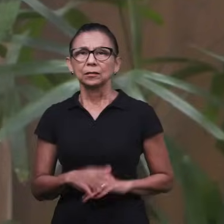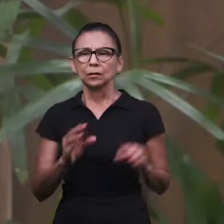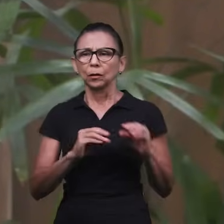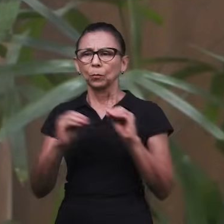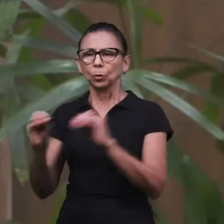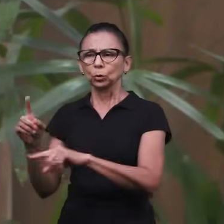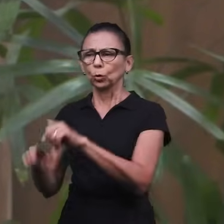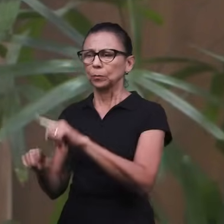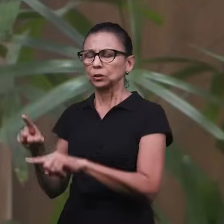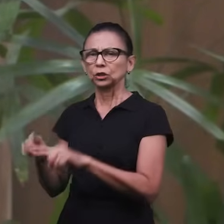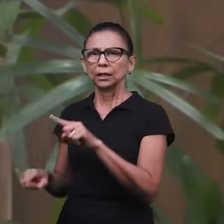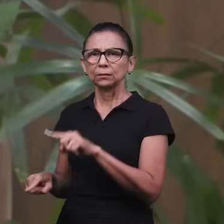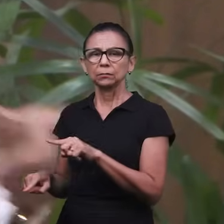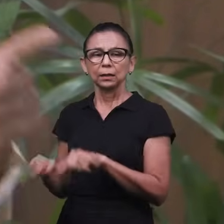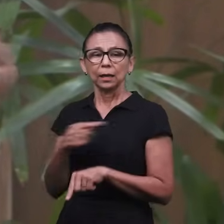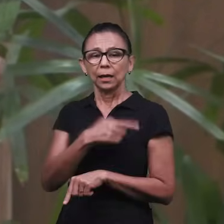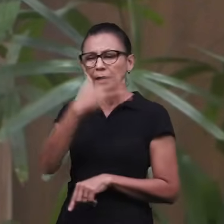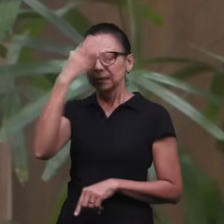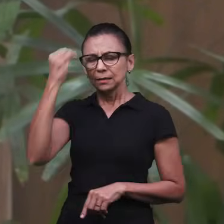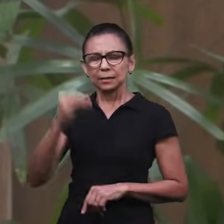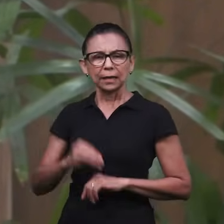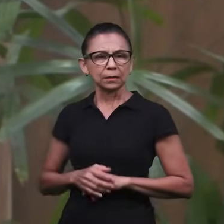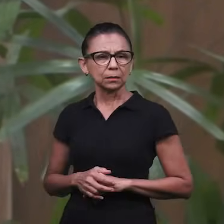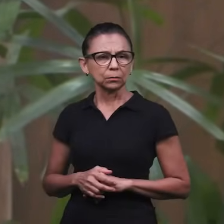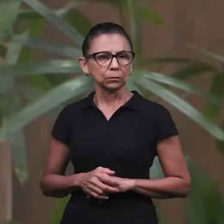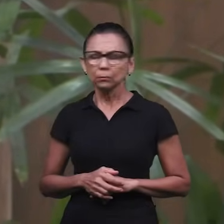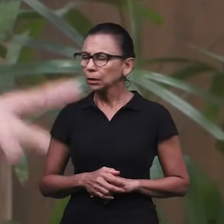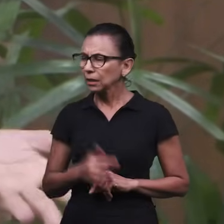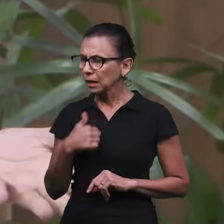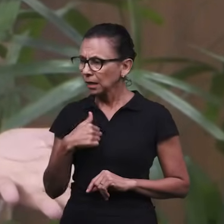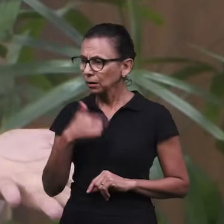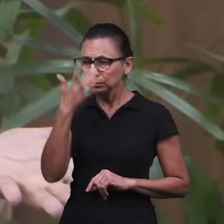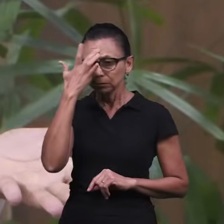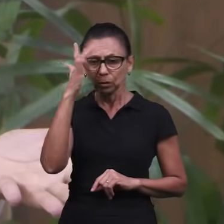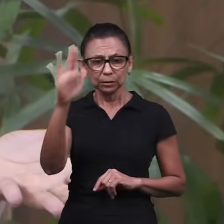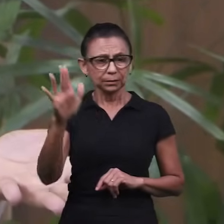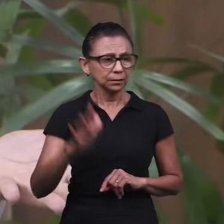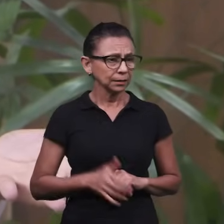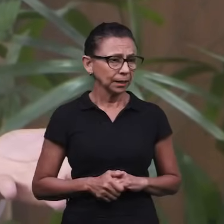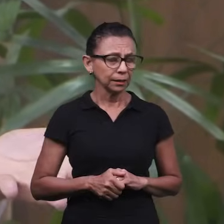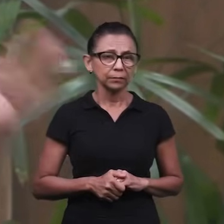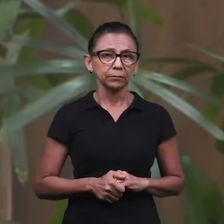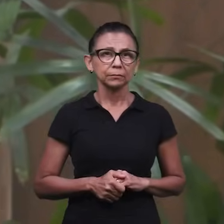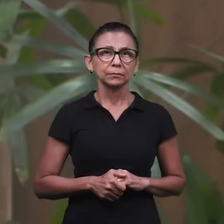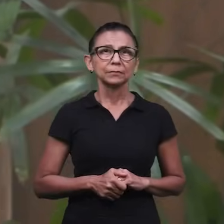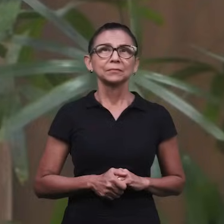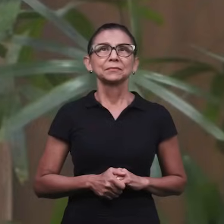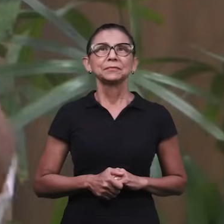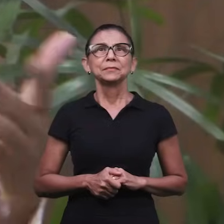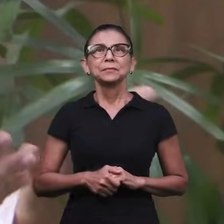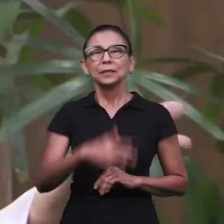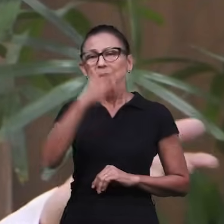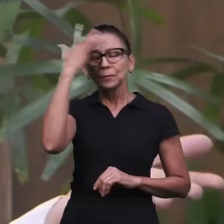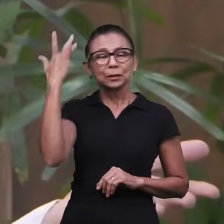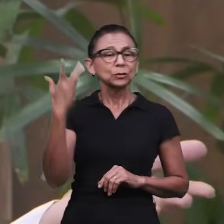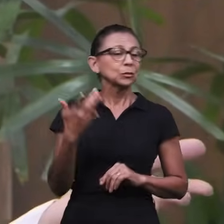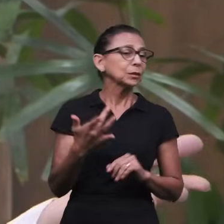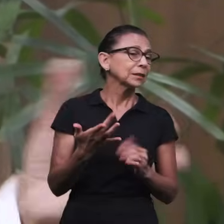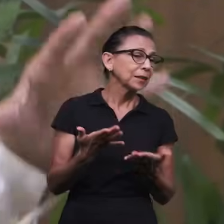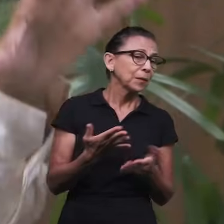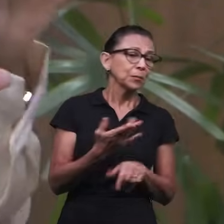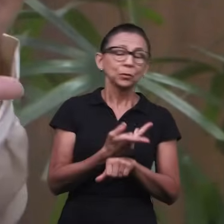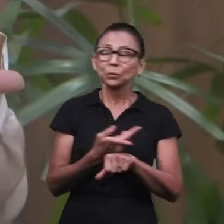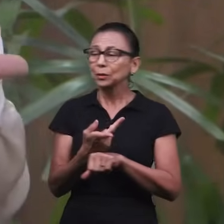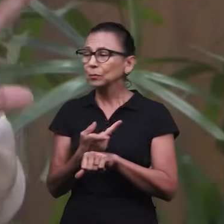isso? Não fiz, não. Não fiz. Onde é que está esse objeto? Ele não sabe. Todo mundo da casa está vendo o objeto. Ele tem déficit de